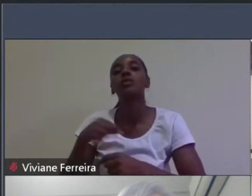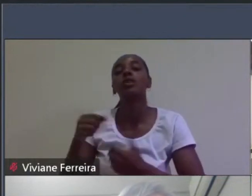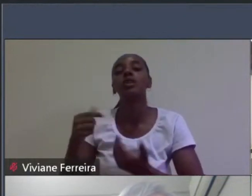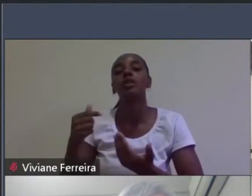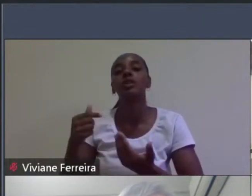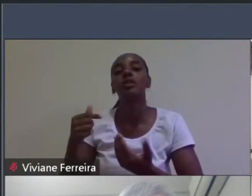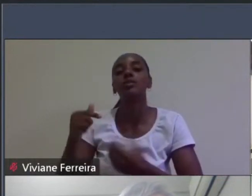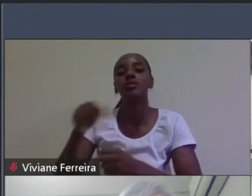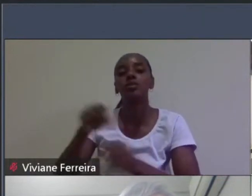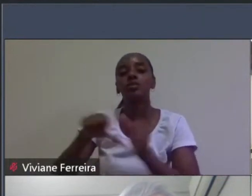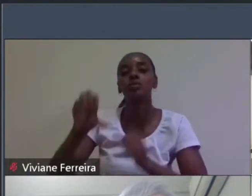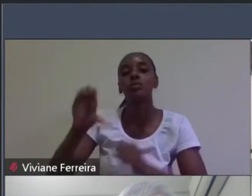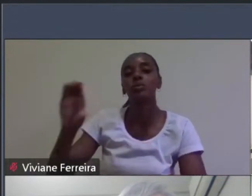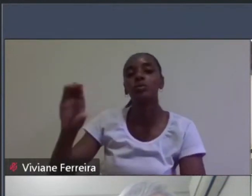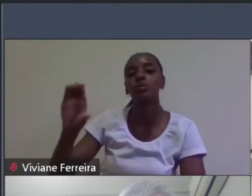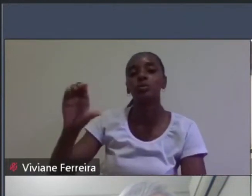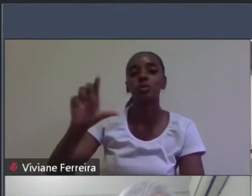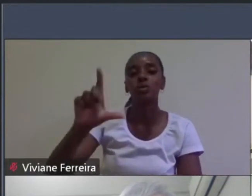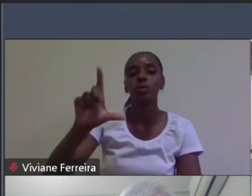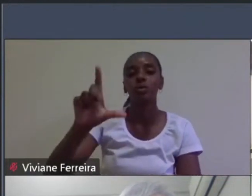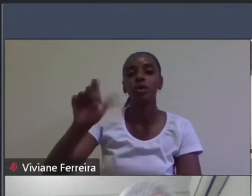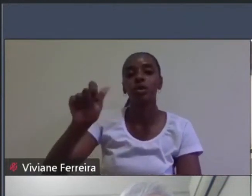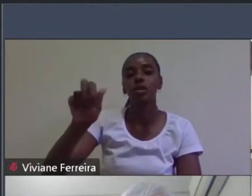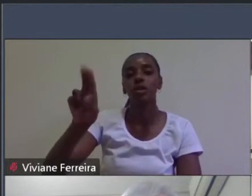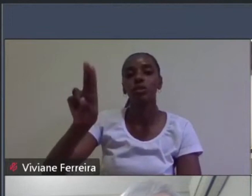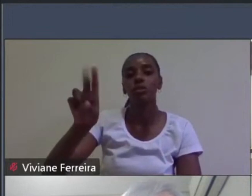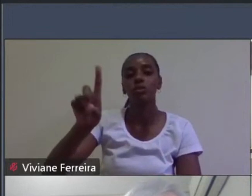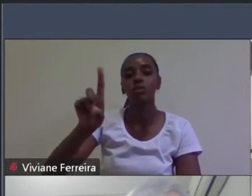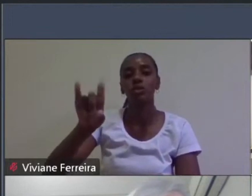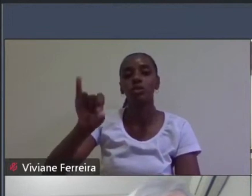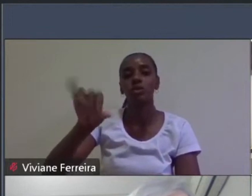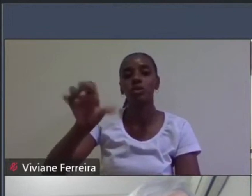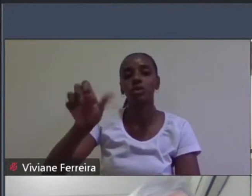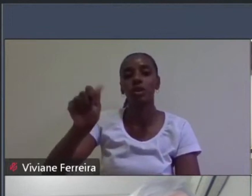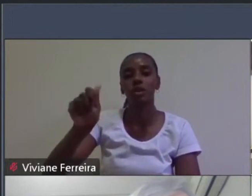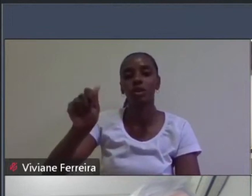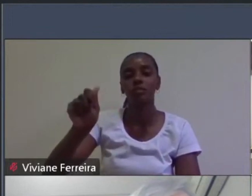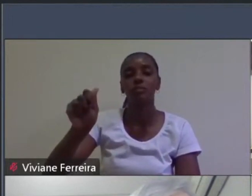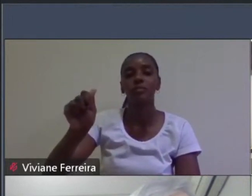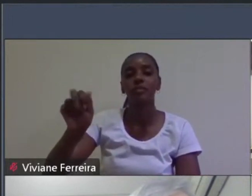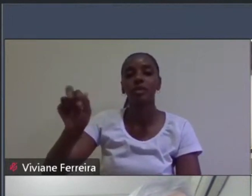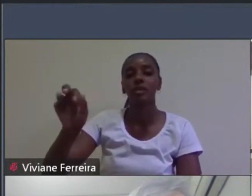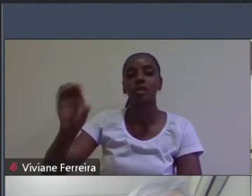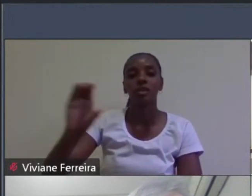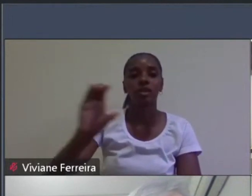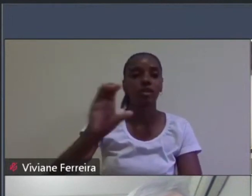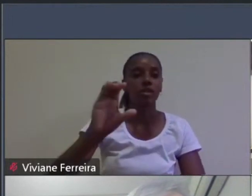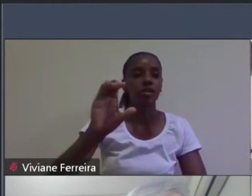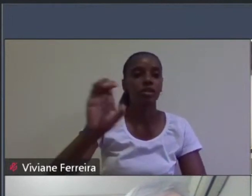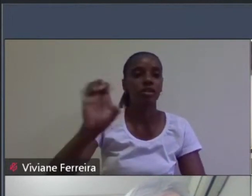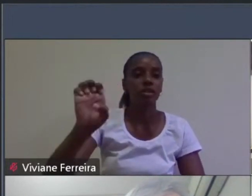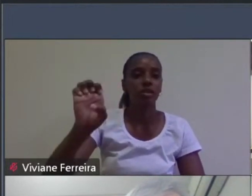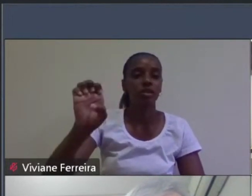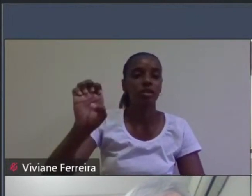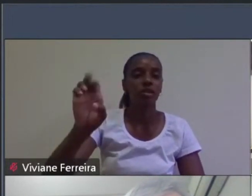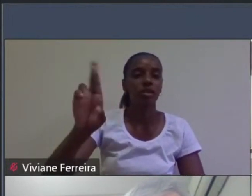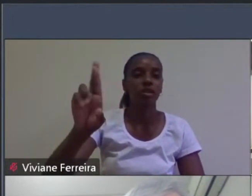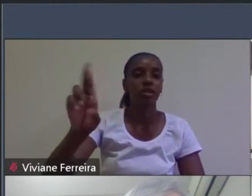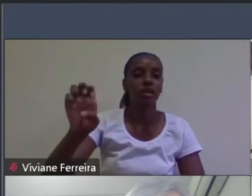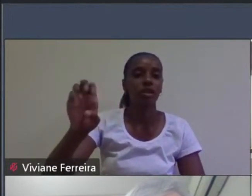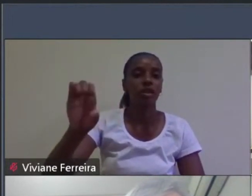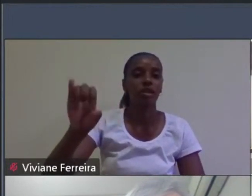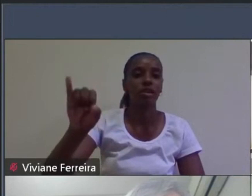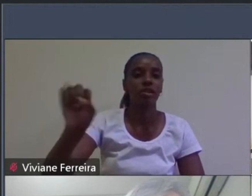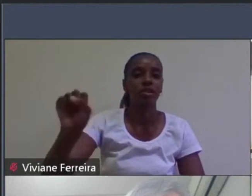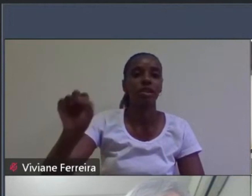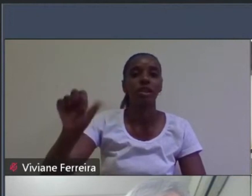Cláudia Serrezi, me perdoa se eu errei, eu acho que ela é do Instituto Rumo, Luísa. Ela colocou assim, ó, Luísa, vale